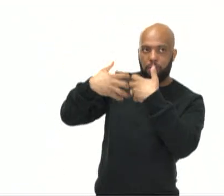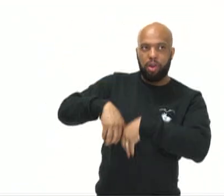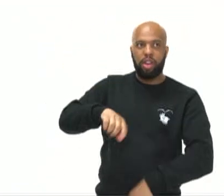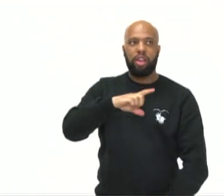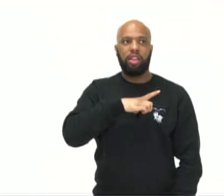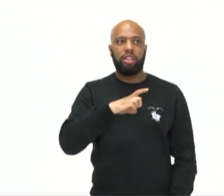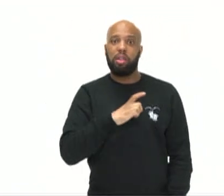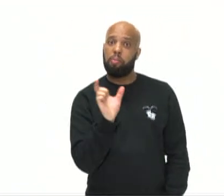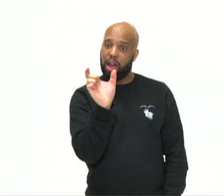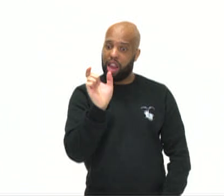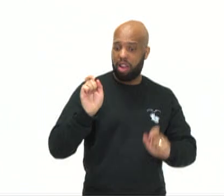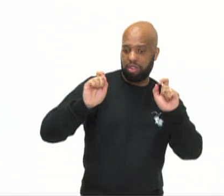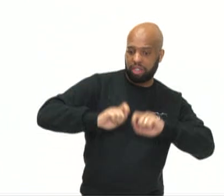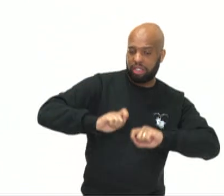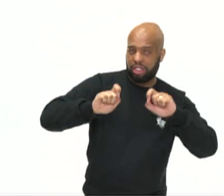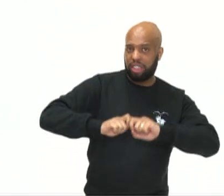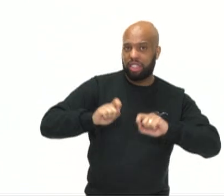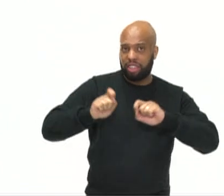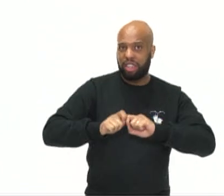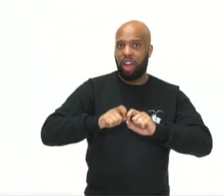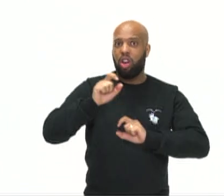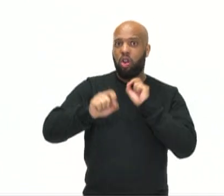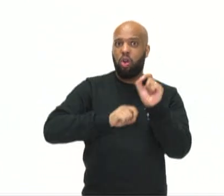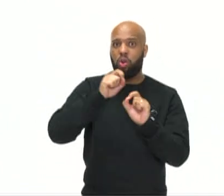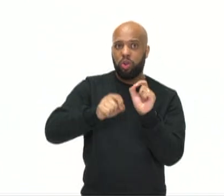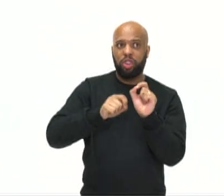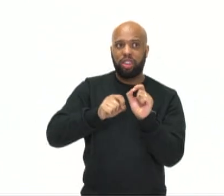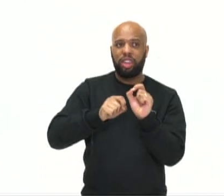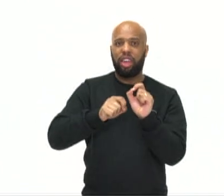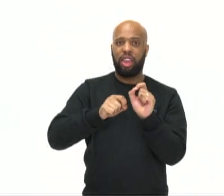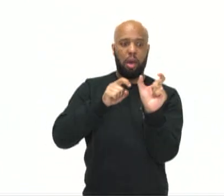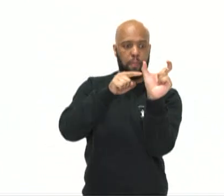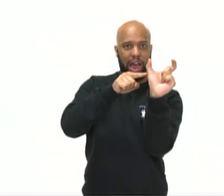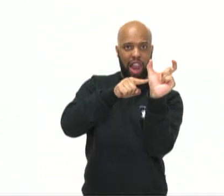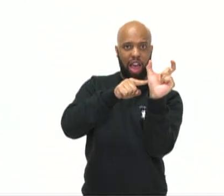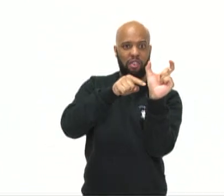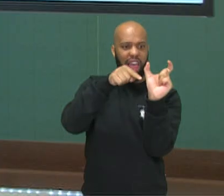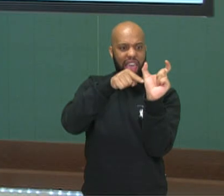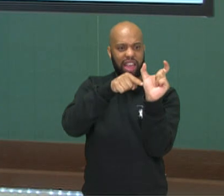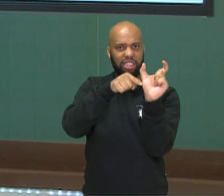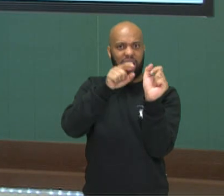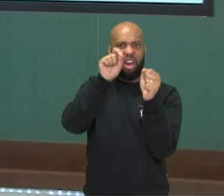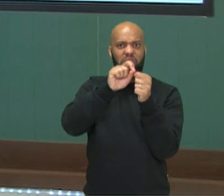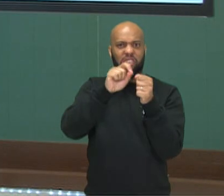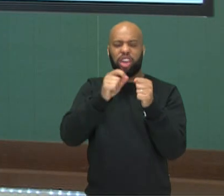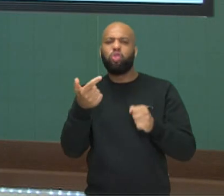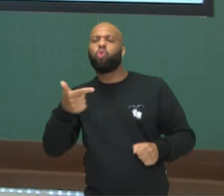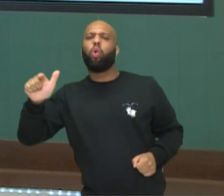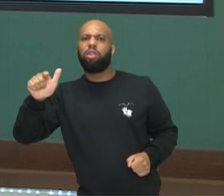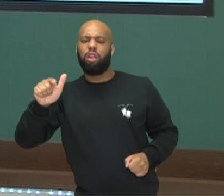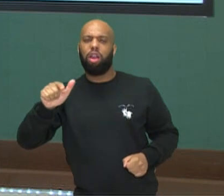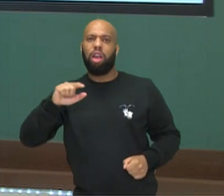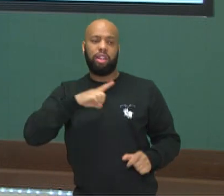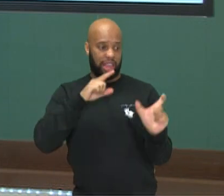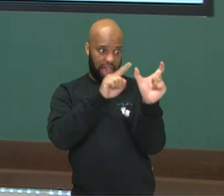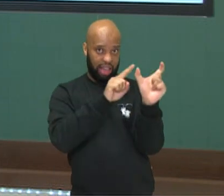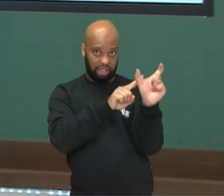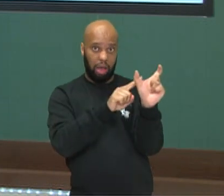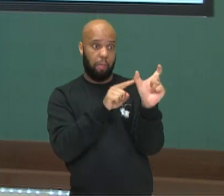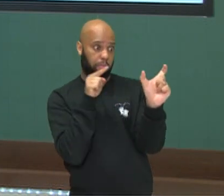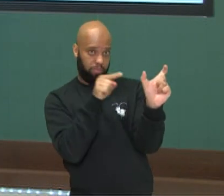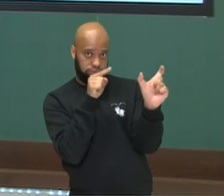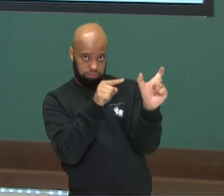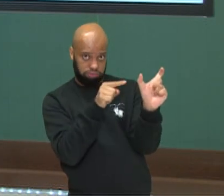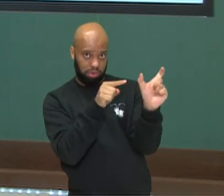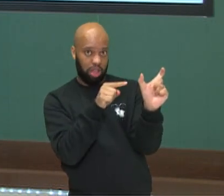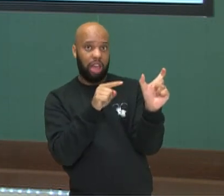palavras que possam ser derivadas e escrevam as possíveis origens. Então, palavras derivadas são aquelas, né,